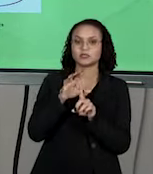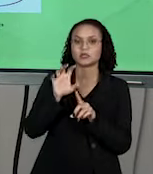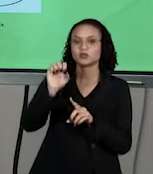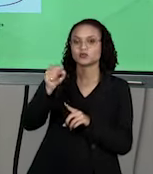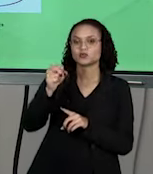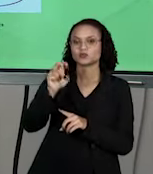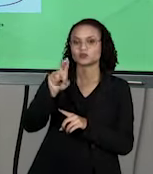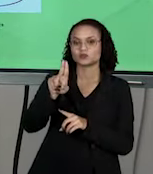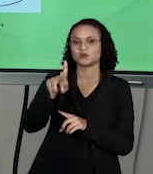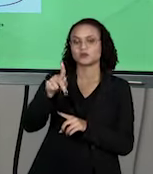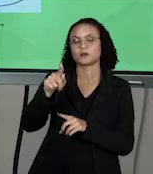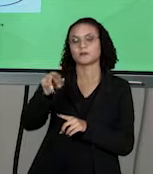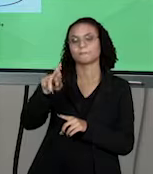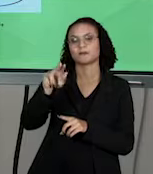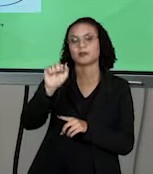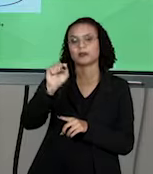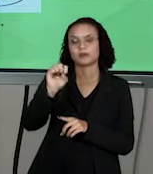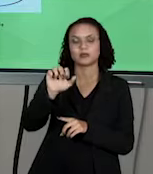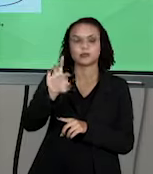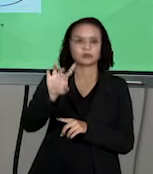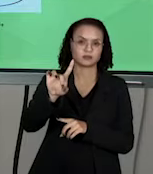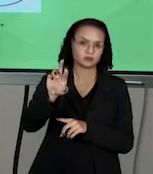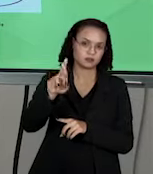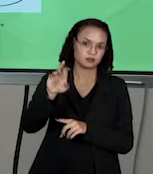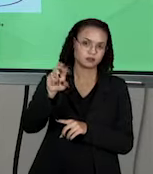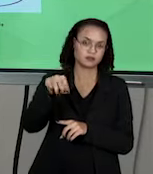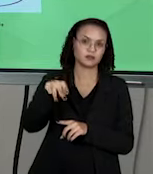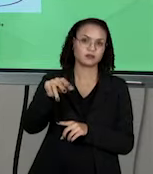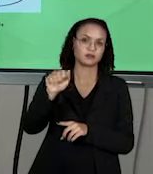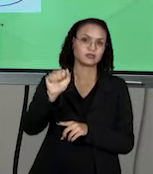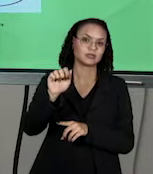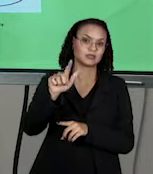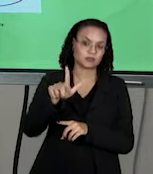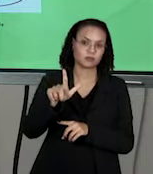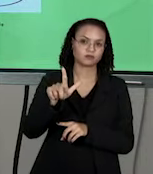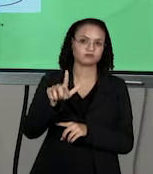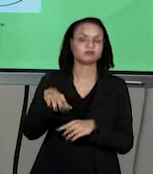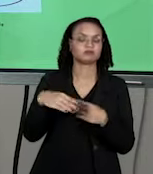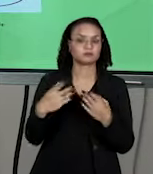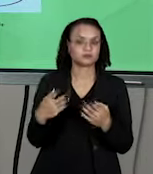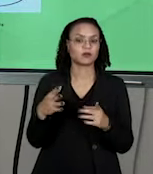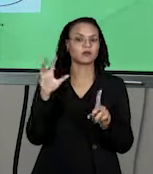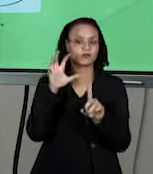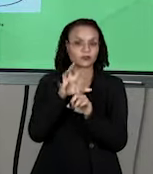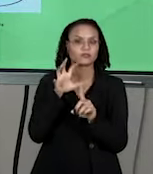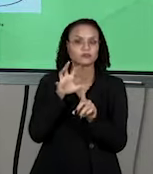é influenciada por meio da hipófise, né, com os